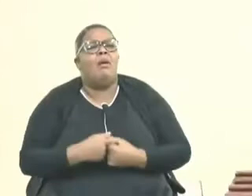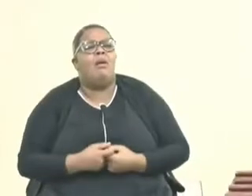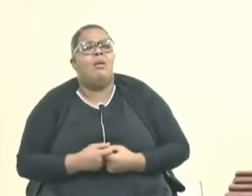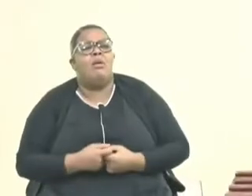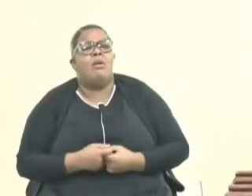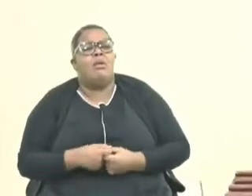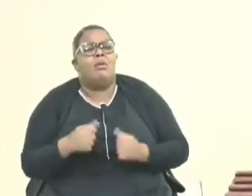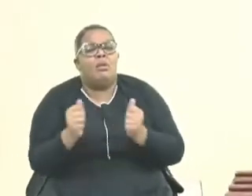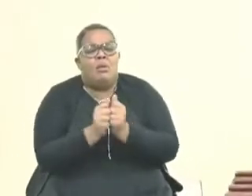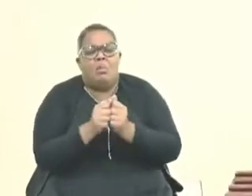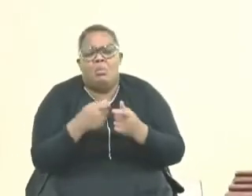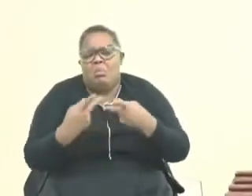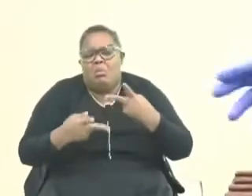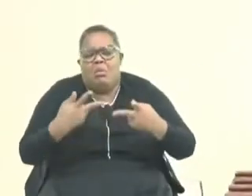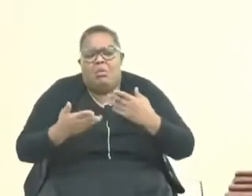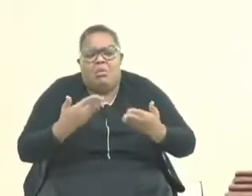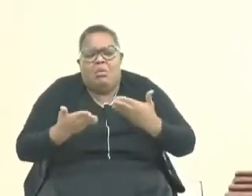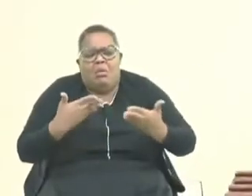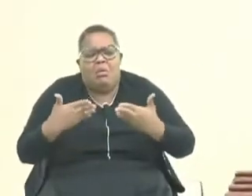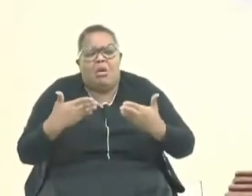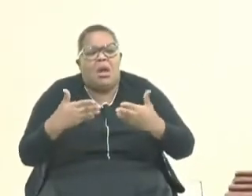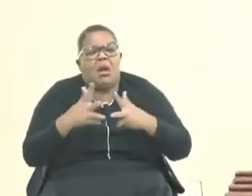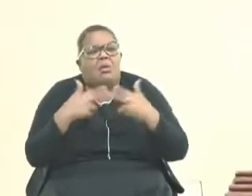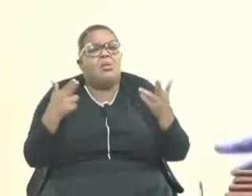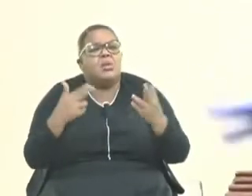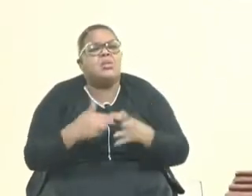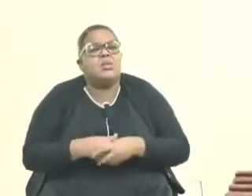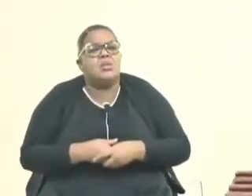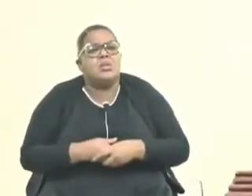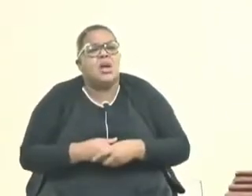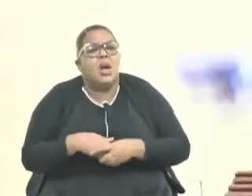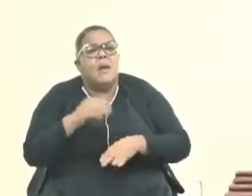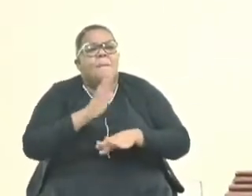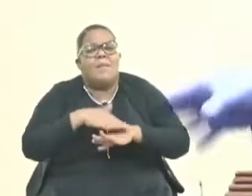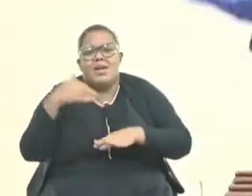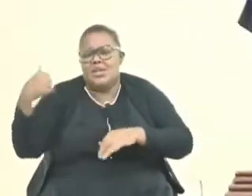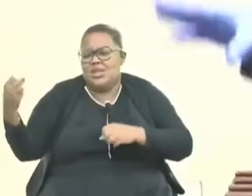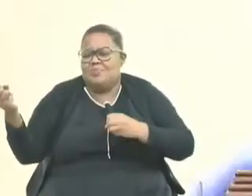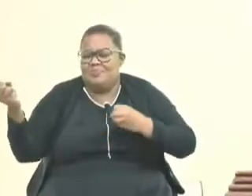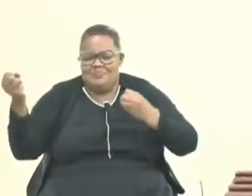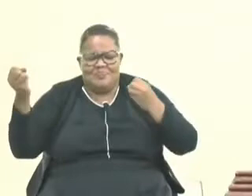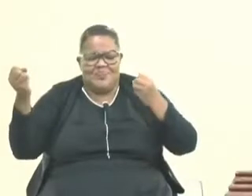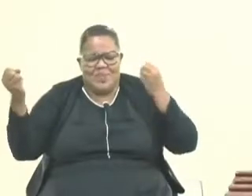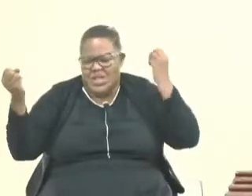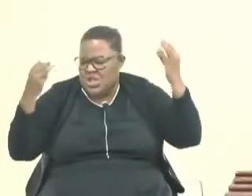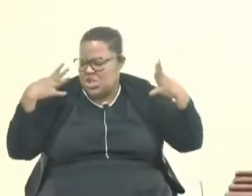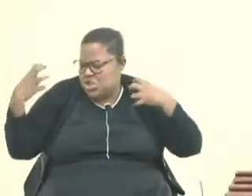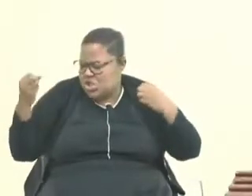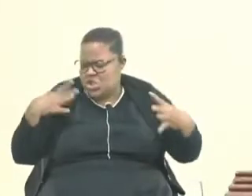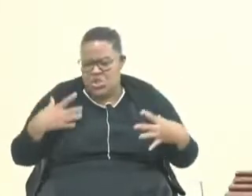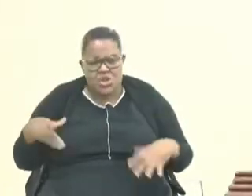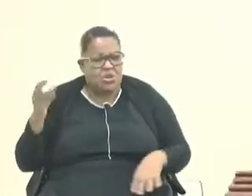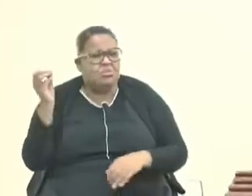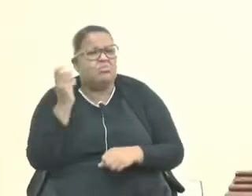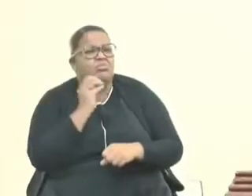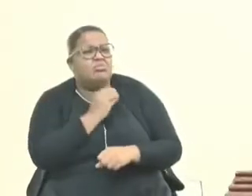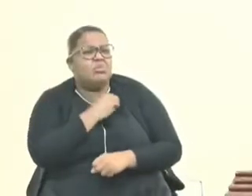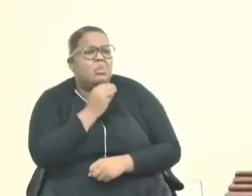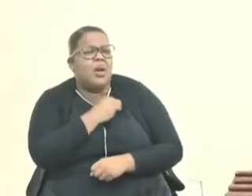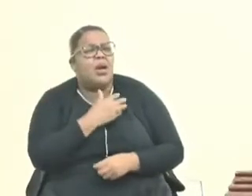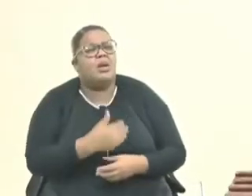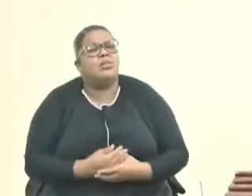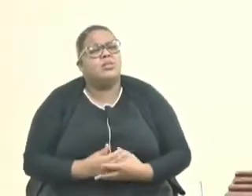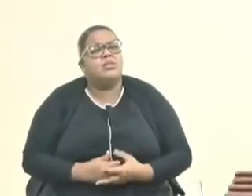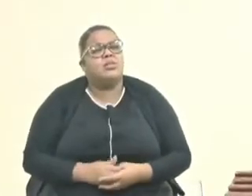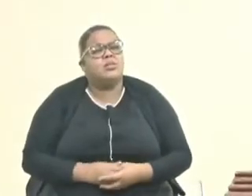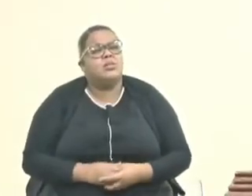nada estivesse acontecendo porque a consciência já que autorizou a lâmpada já E aí Bom Pastor